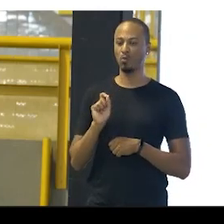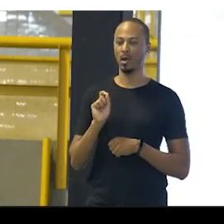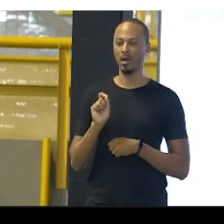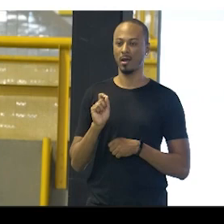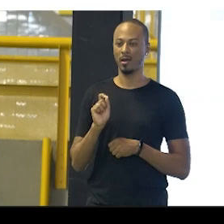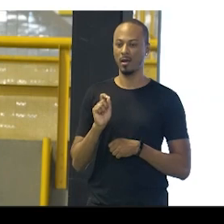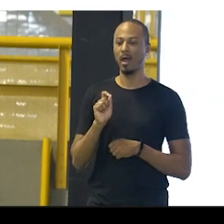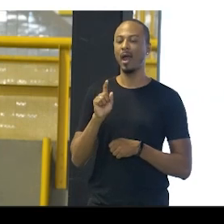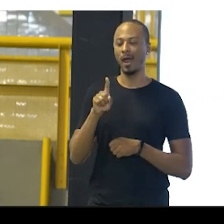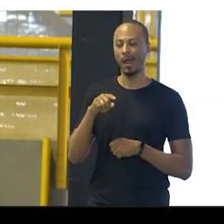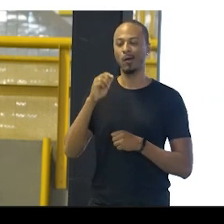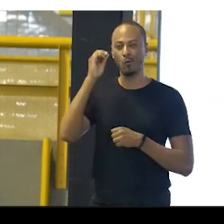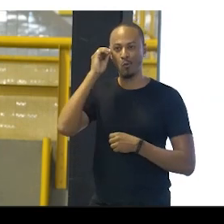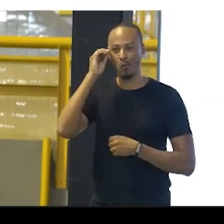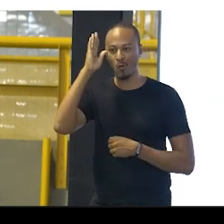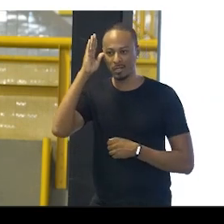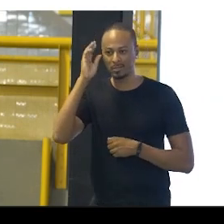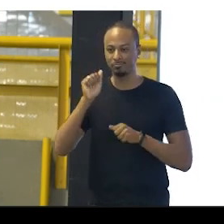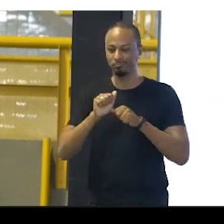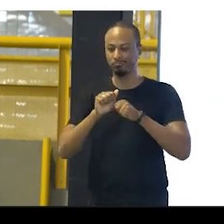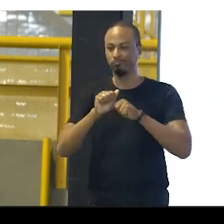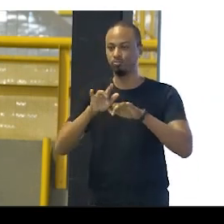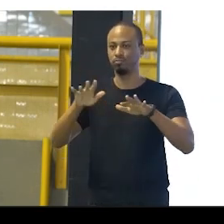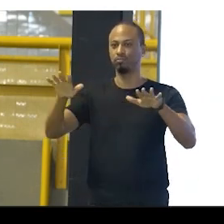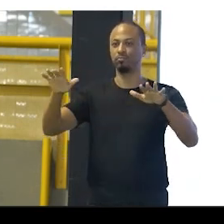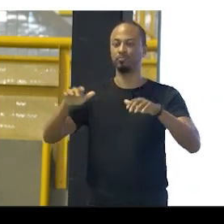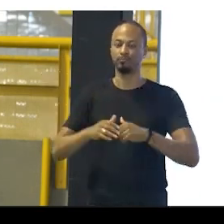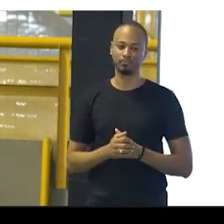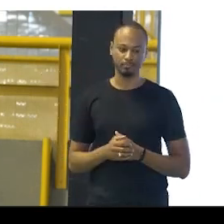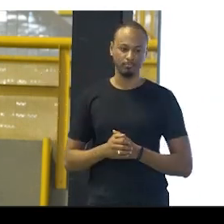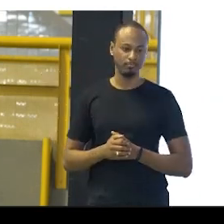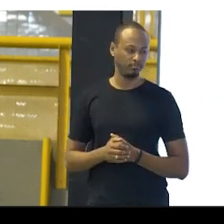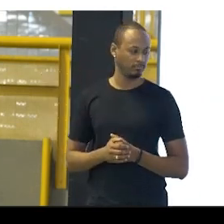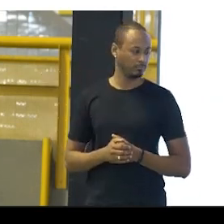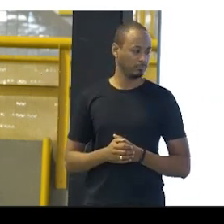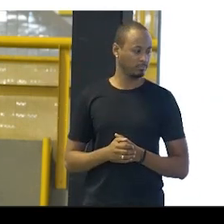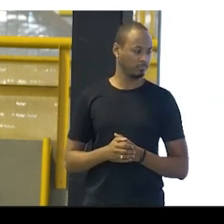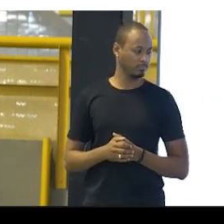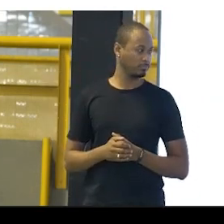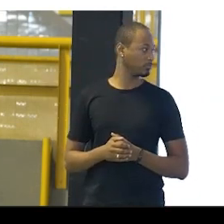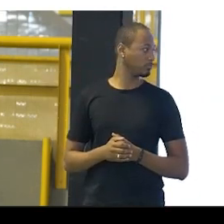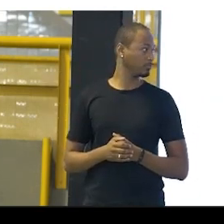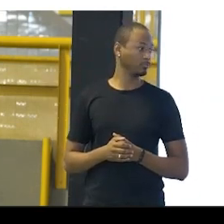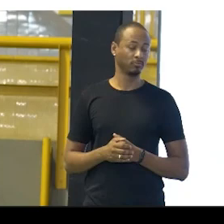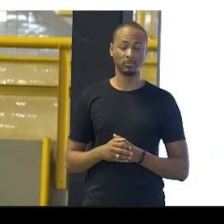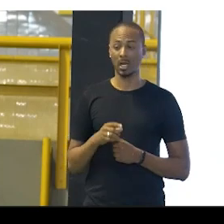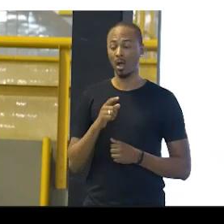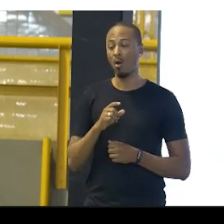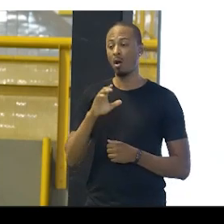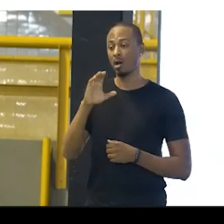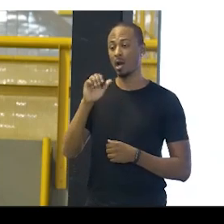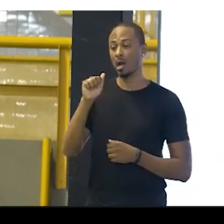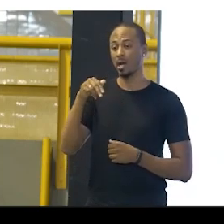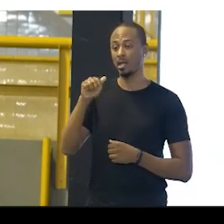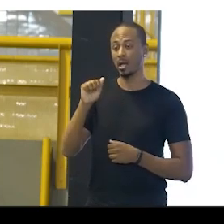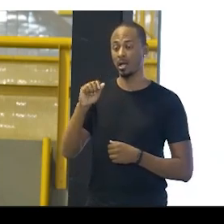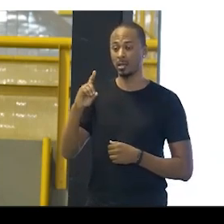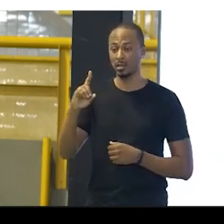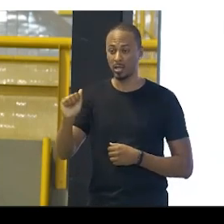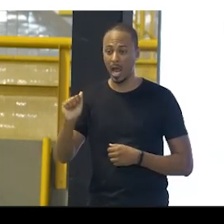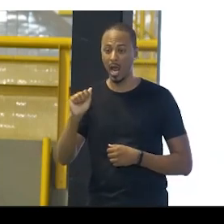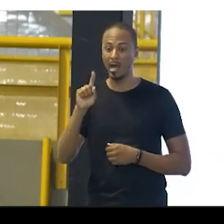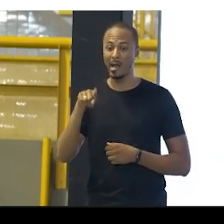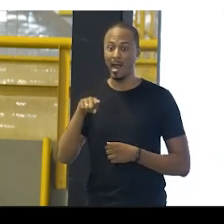Arábia Saudita, dessa relação a gente só tem Canadá como país desenvolvido. O resto tudo é